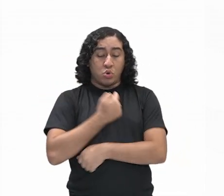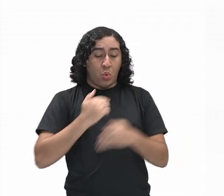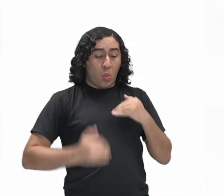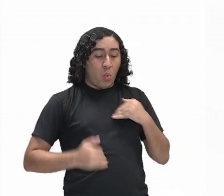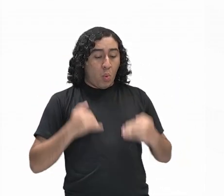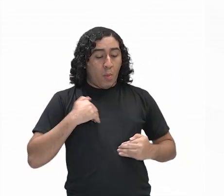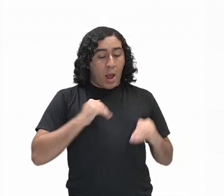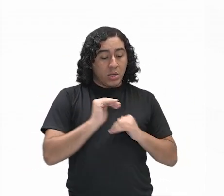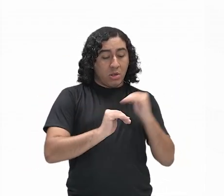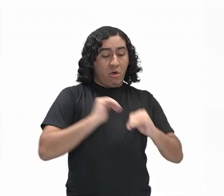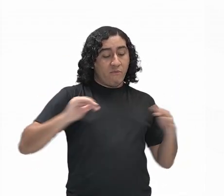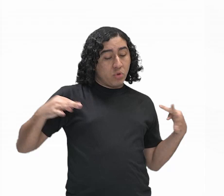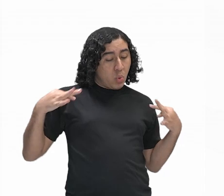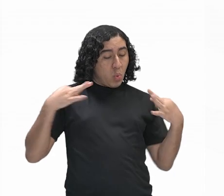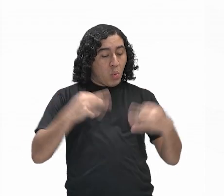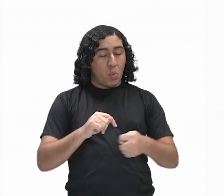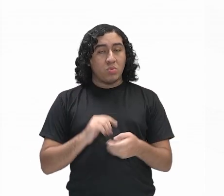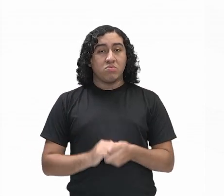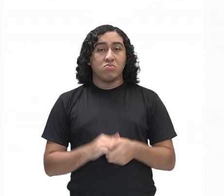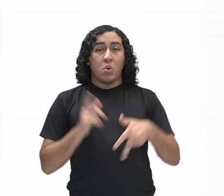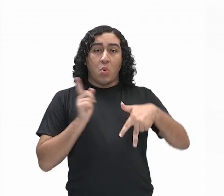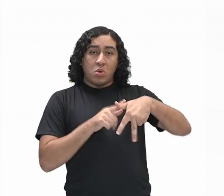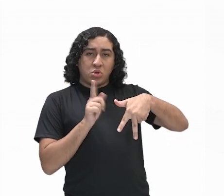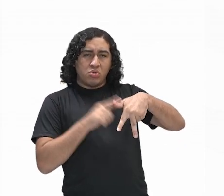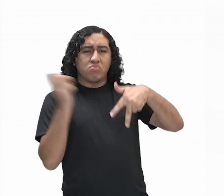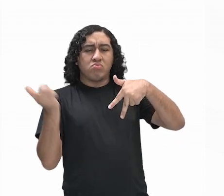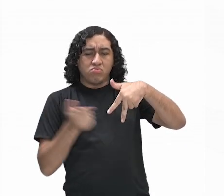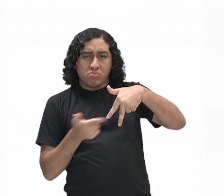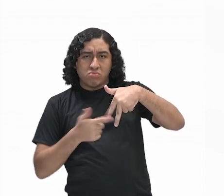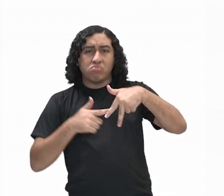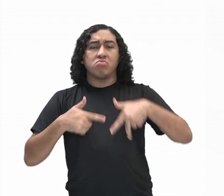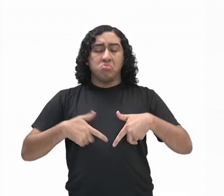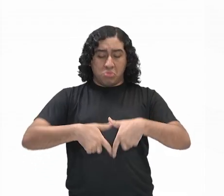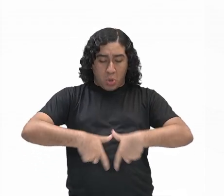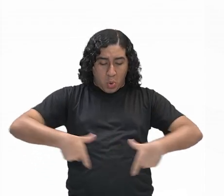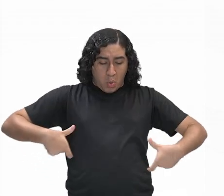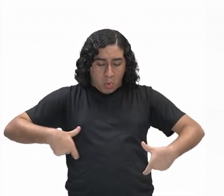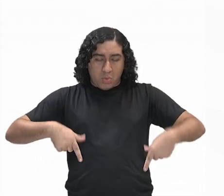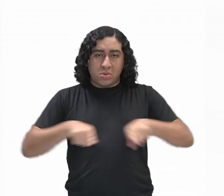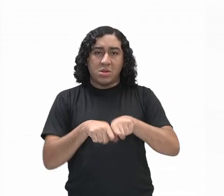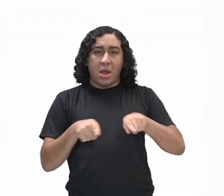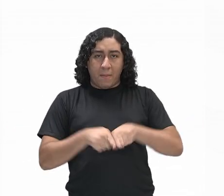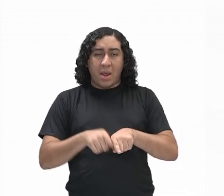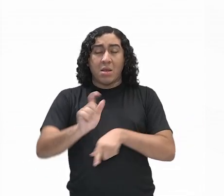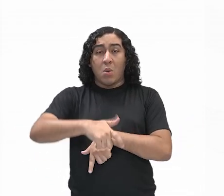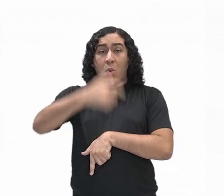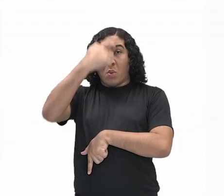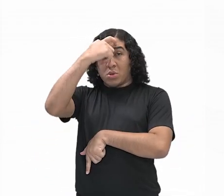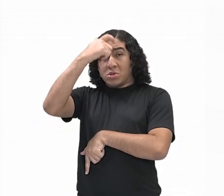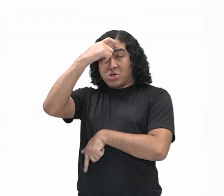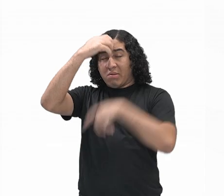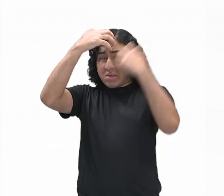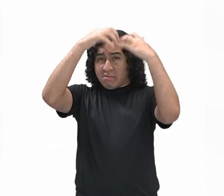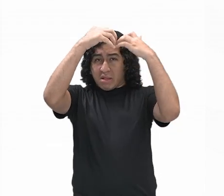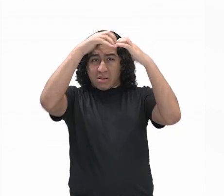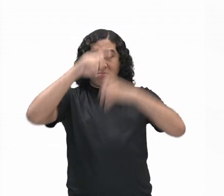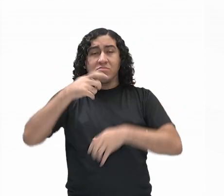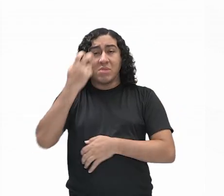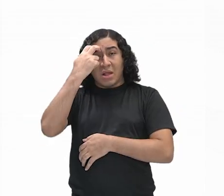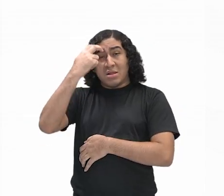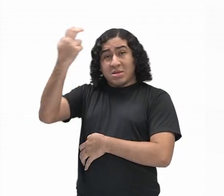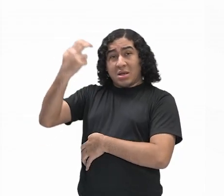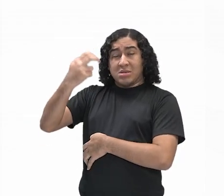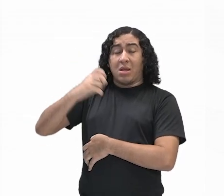por inteiro. Membros superiores, inferiores, tronco, mas também a parte cognitiva, né? Inteligência, a